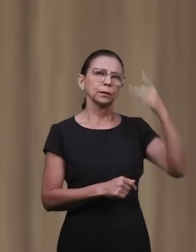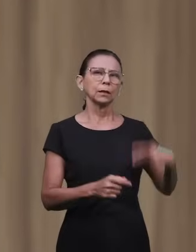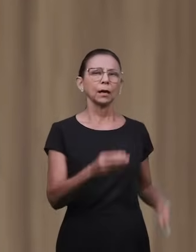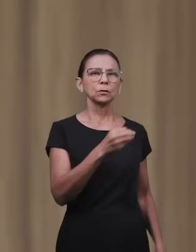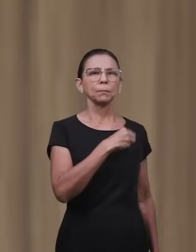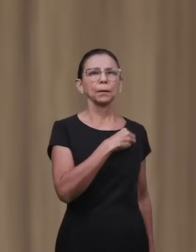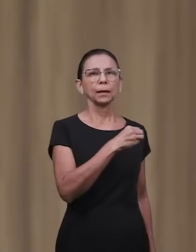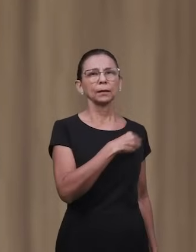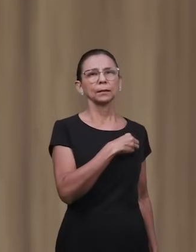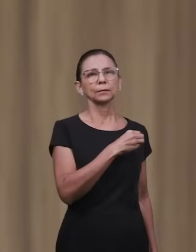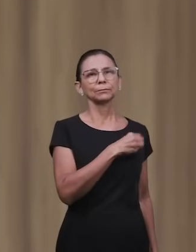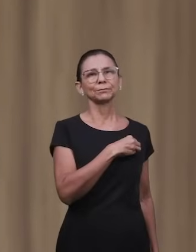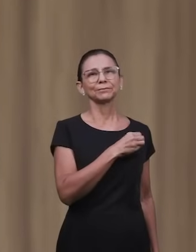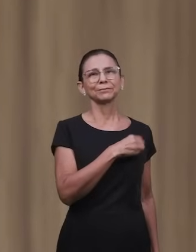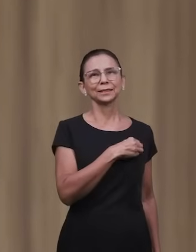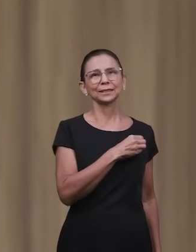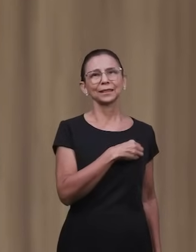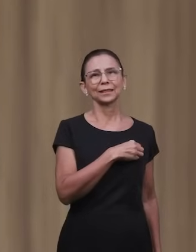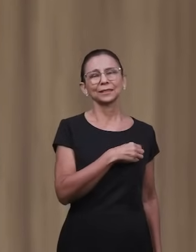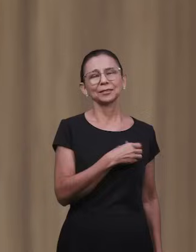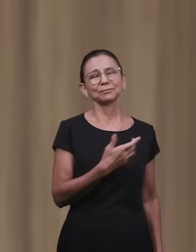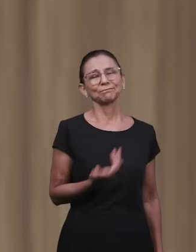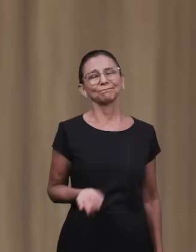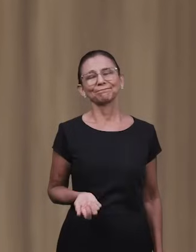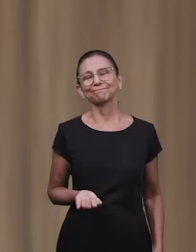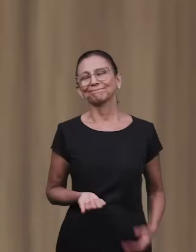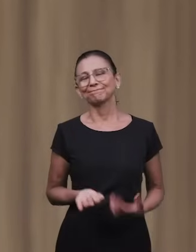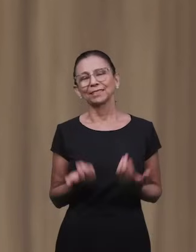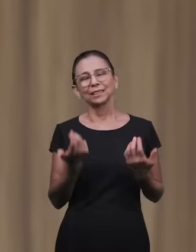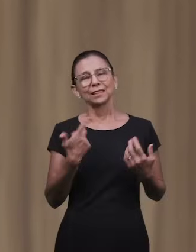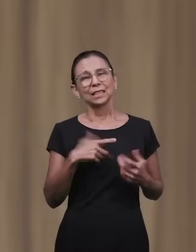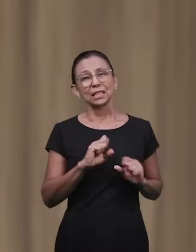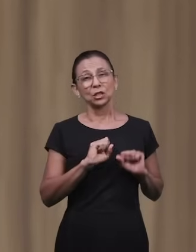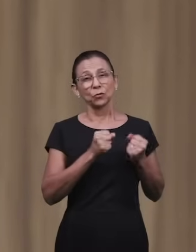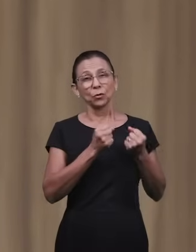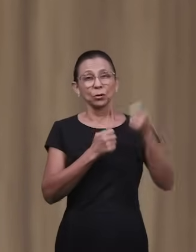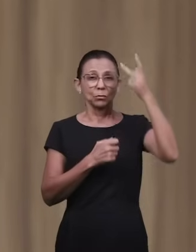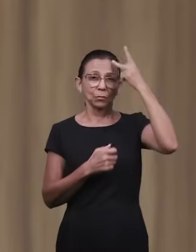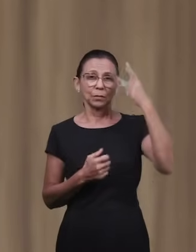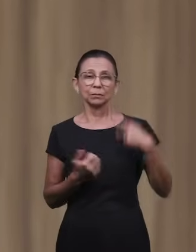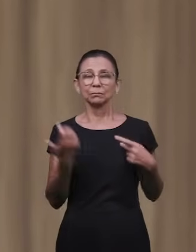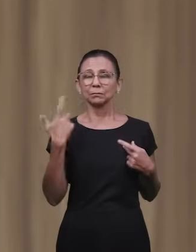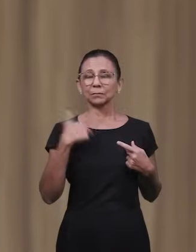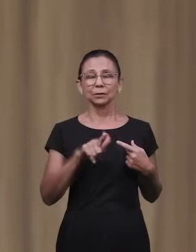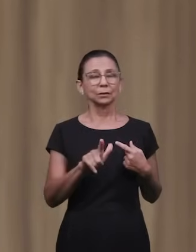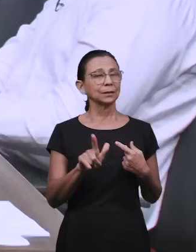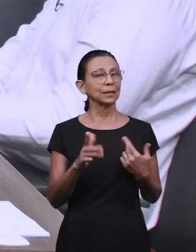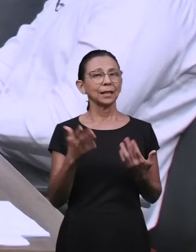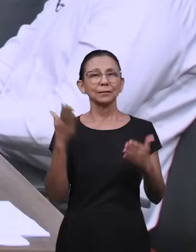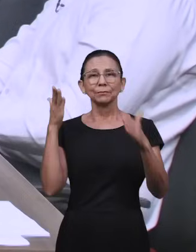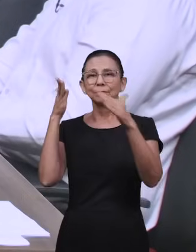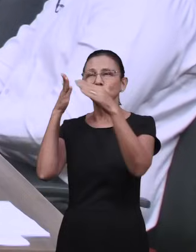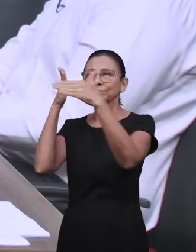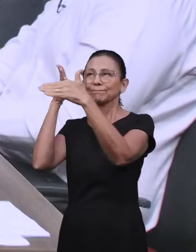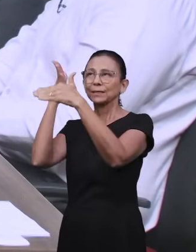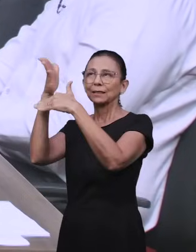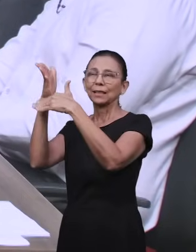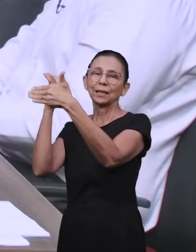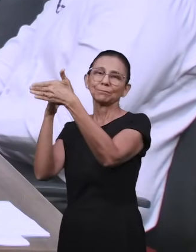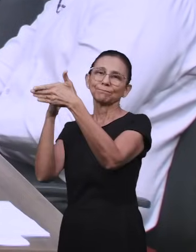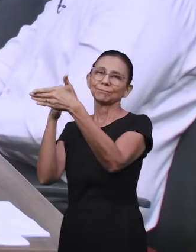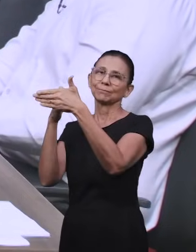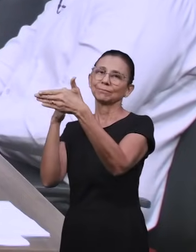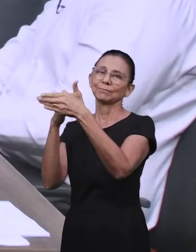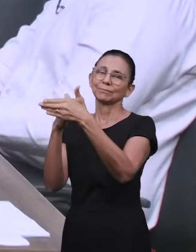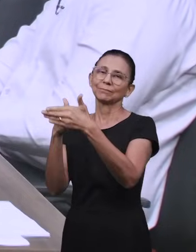pecador, falho, Amém. que com seus próprios recursos ele não vai conseguir alcançar a eternidade, Nunca chegaria a Deus, né?